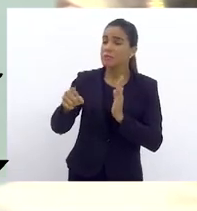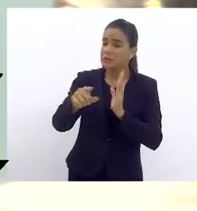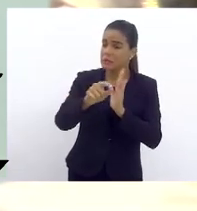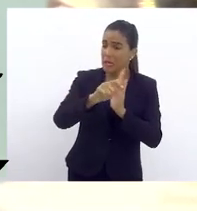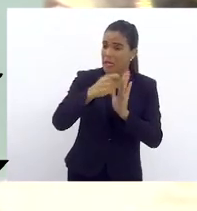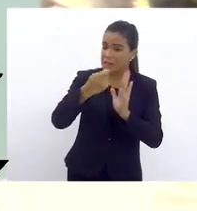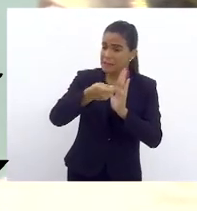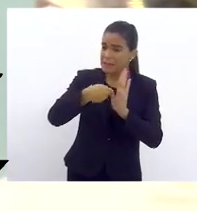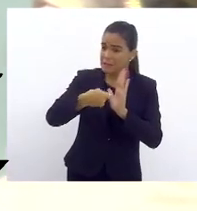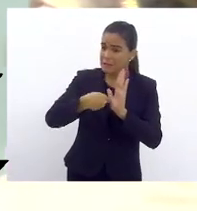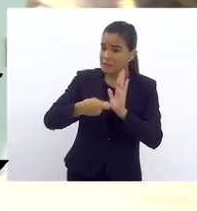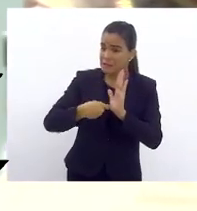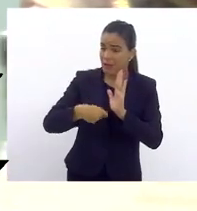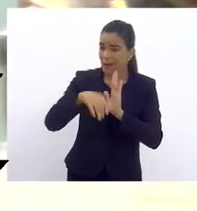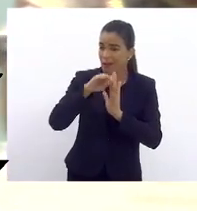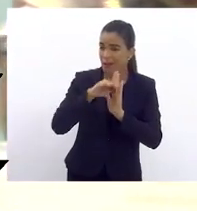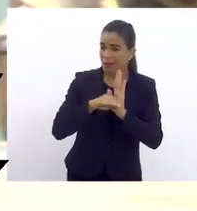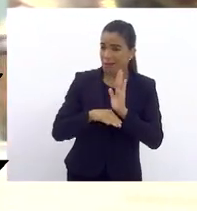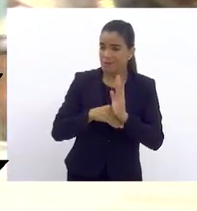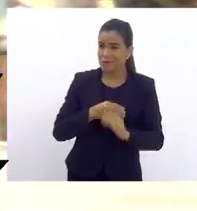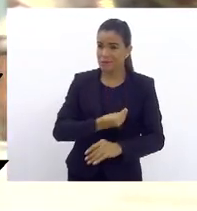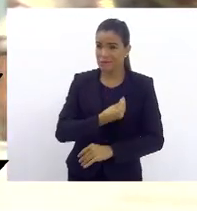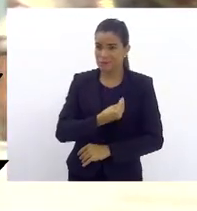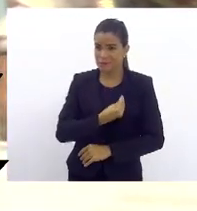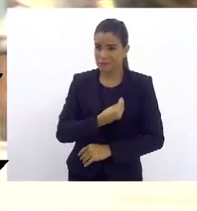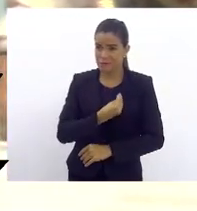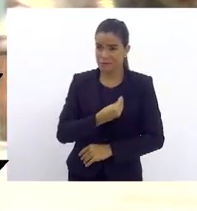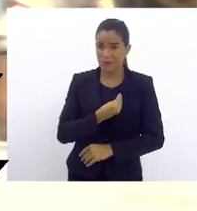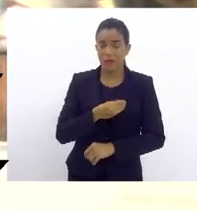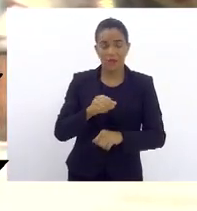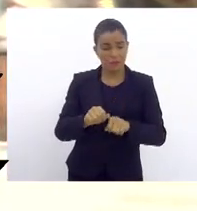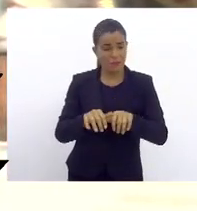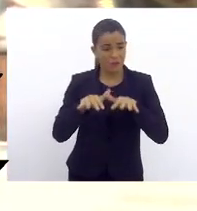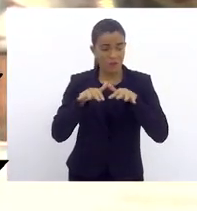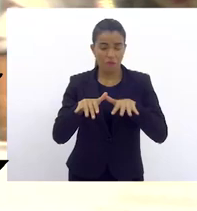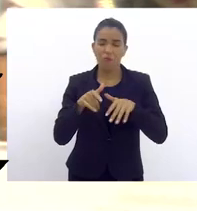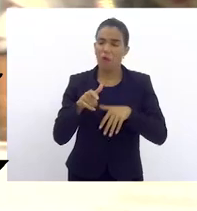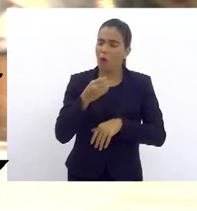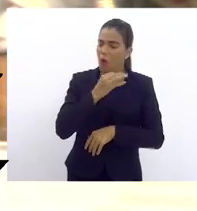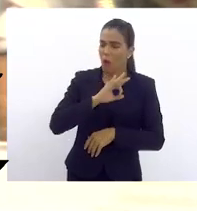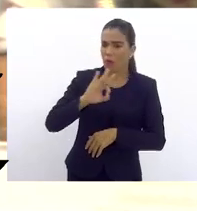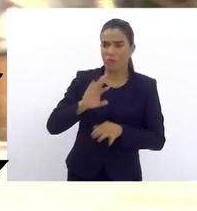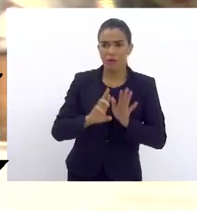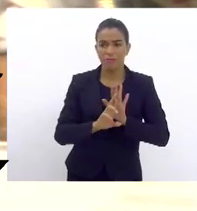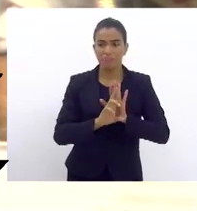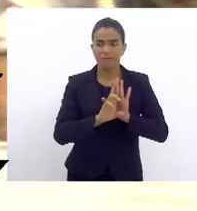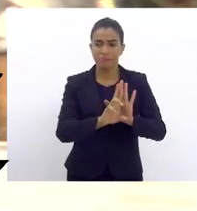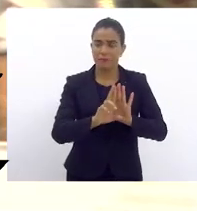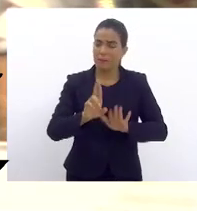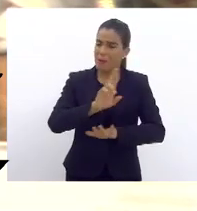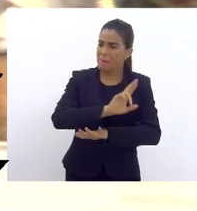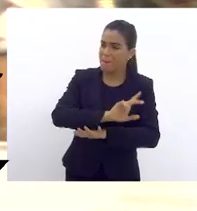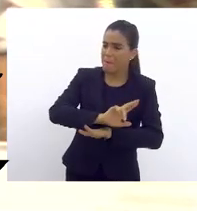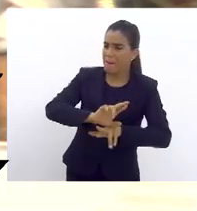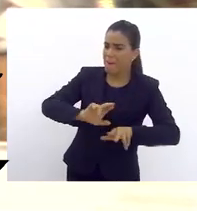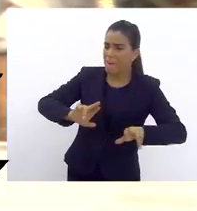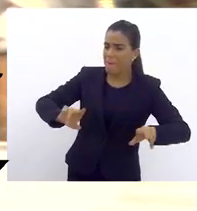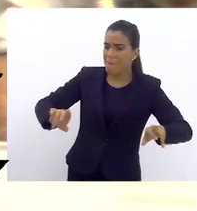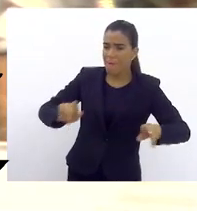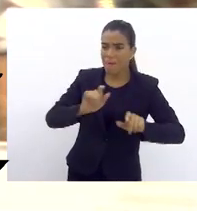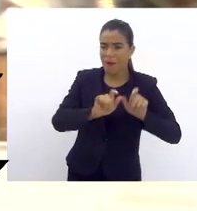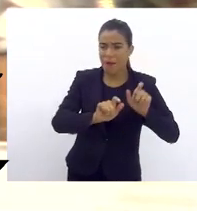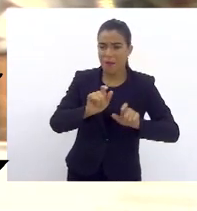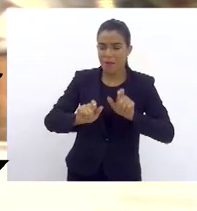mostre o número real de pessoas que tiveram aqui nessa audiência que foi bastante representativa bastante diversa visto que